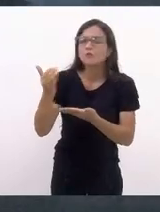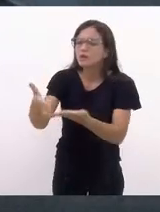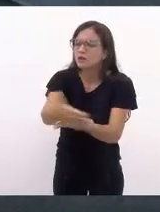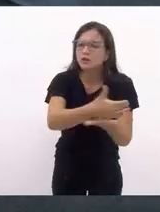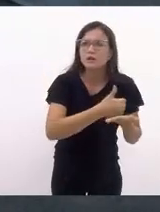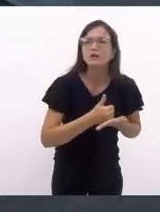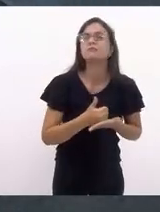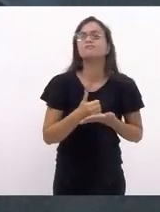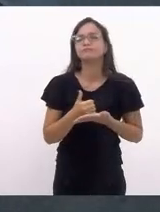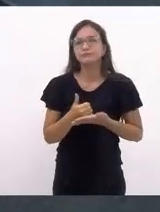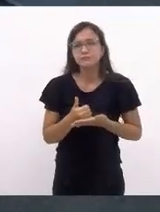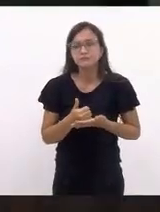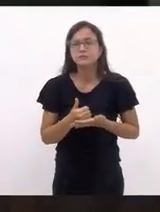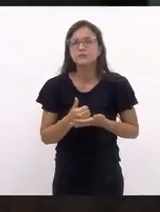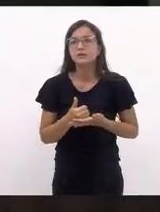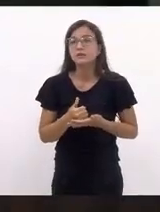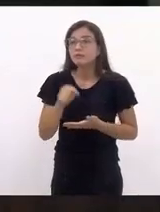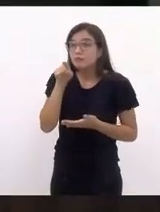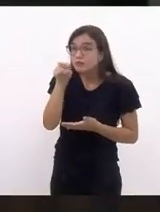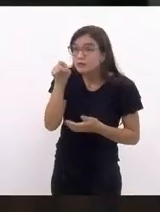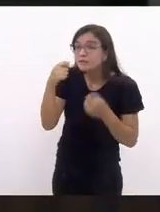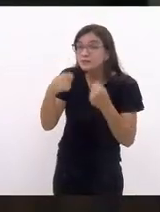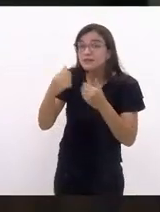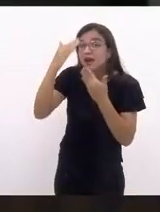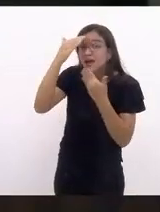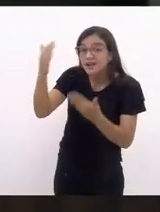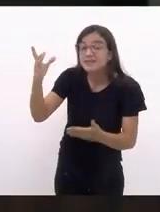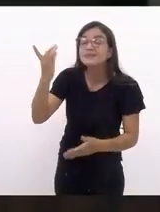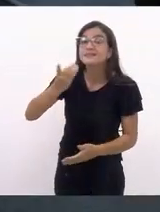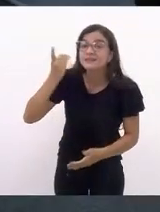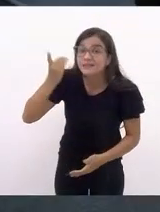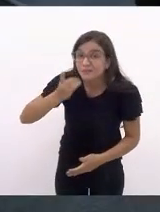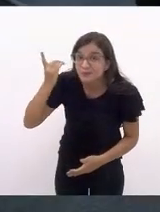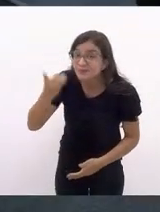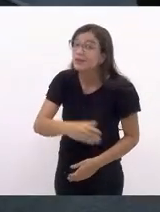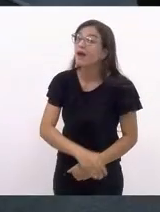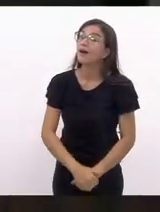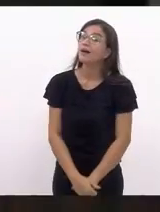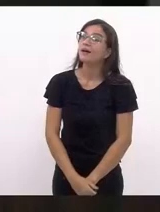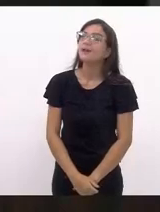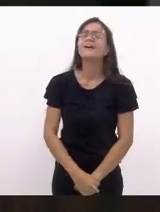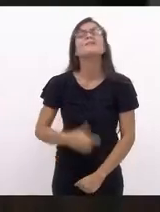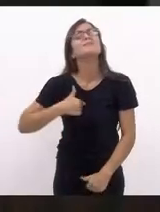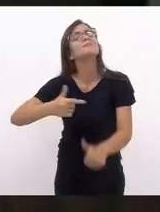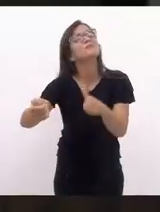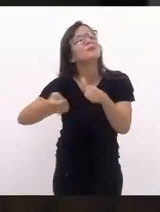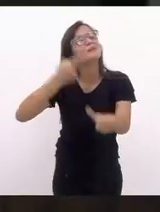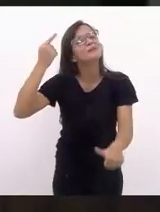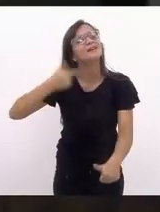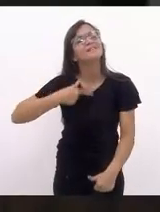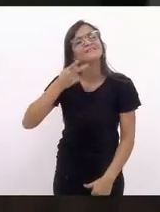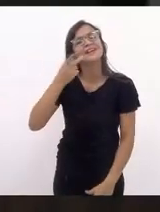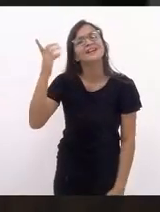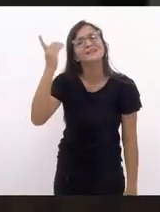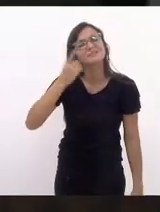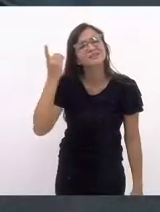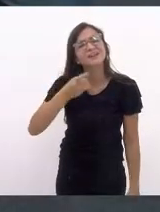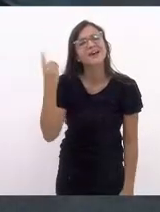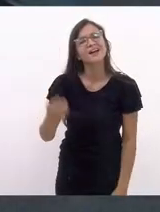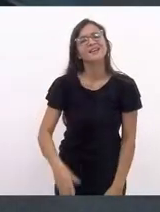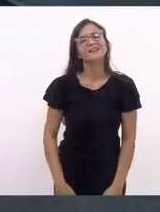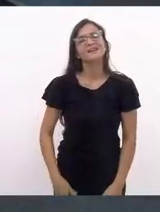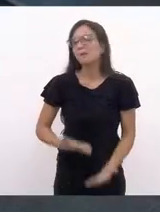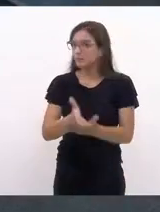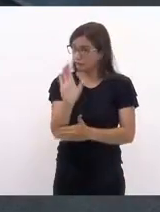UFF você tem que agradecer os ver a gravidez se os deputados foi a primeira coisa que eu fiz ainda não aprovar